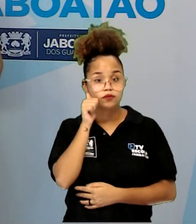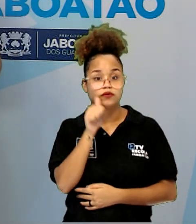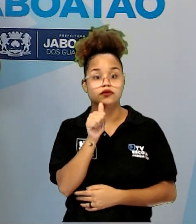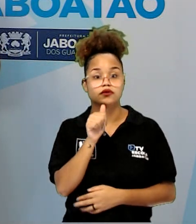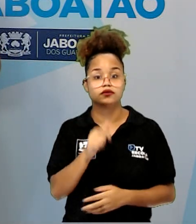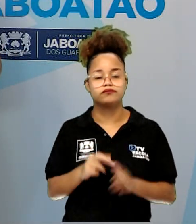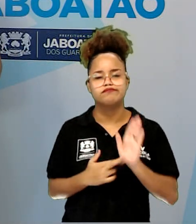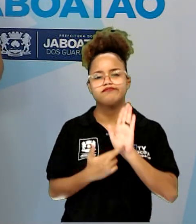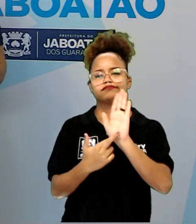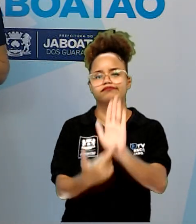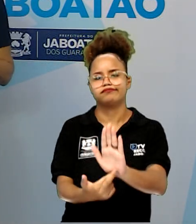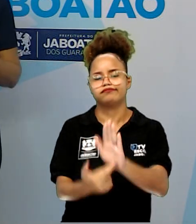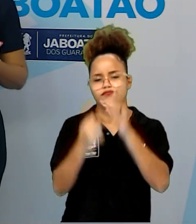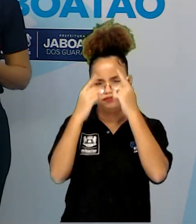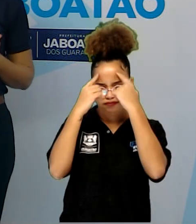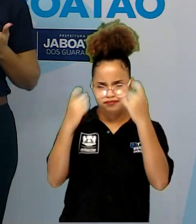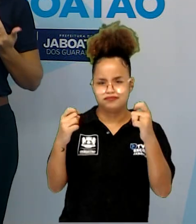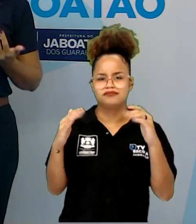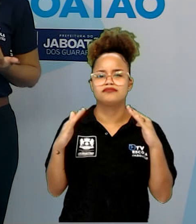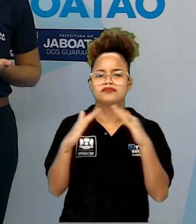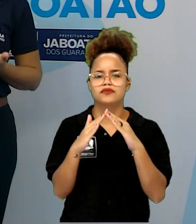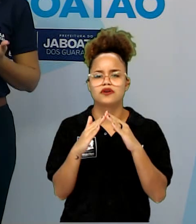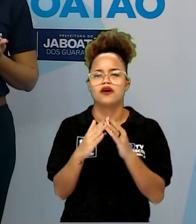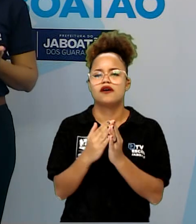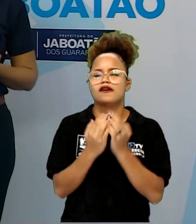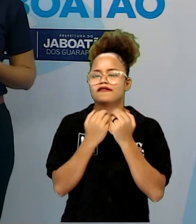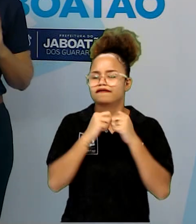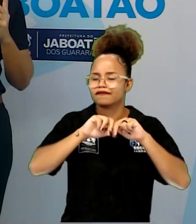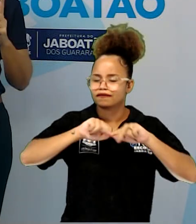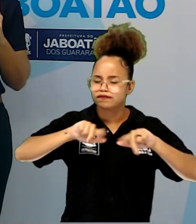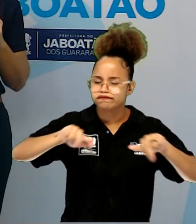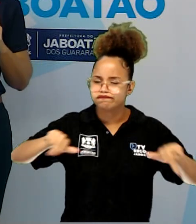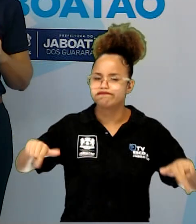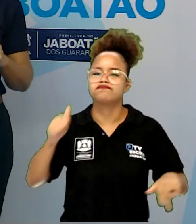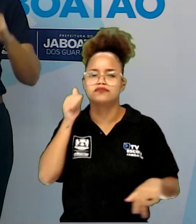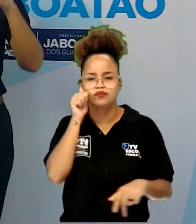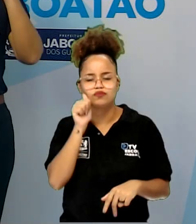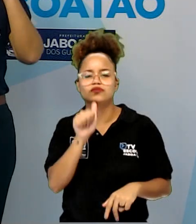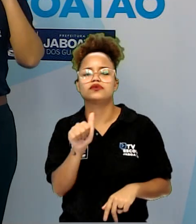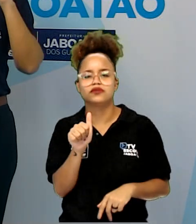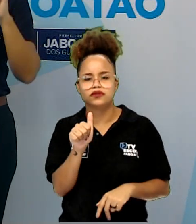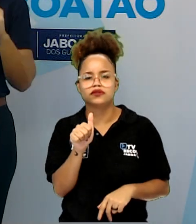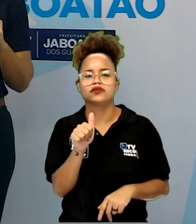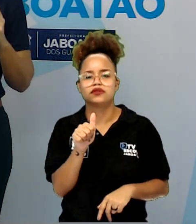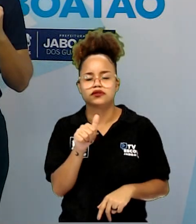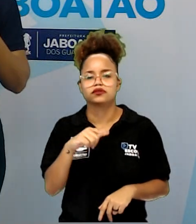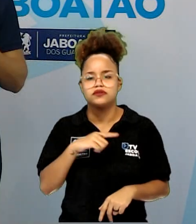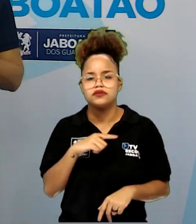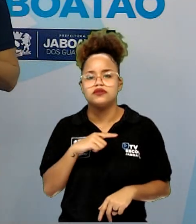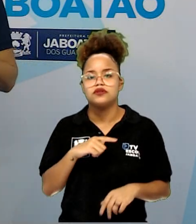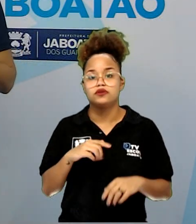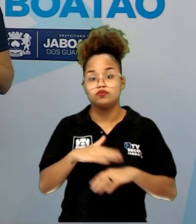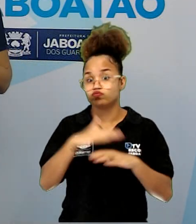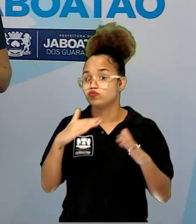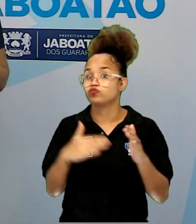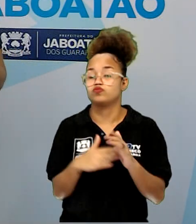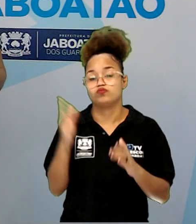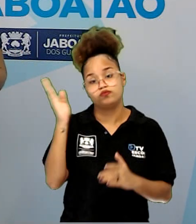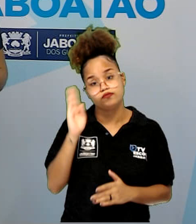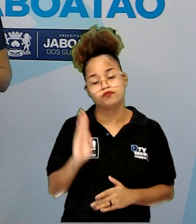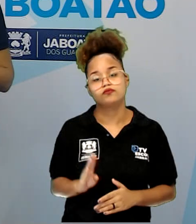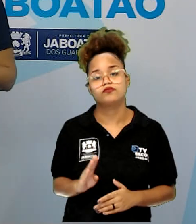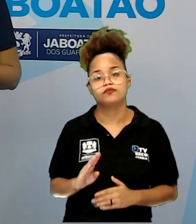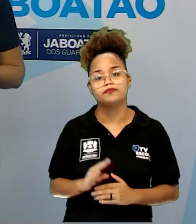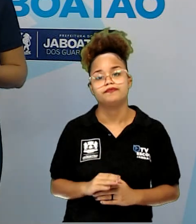da violência doméstica a qual milhares de mulheres são submetidas em todo o Brasil. A